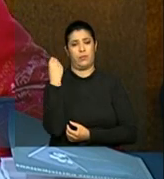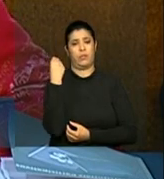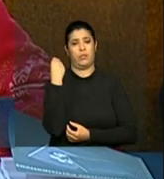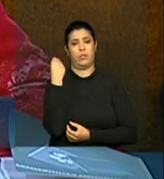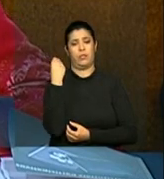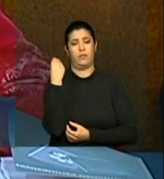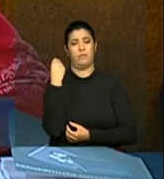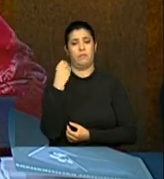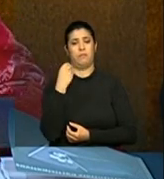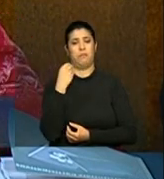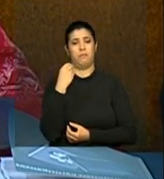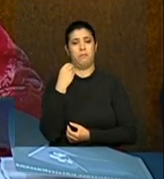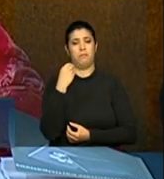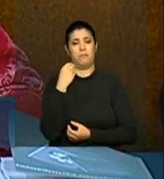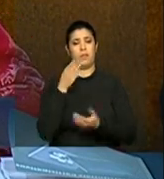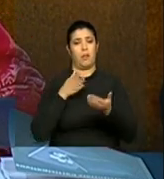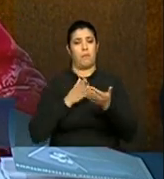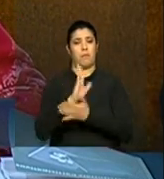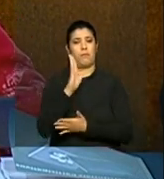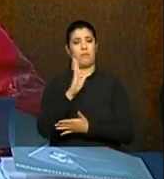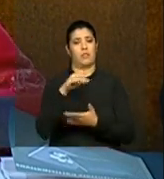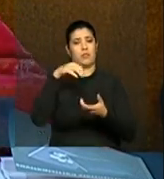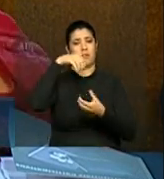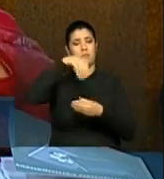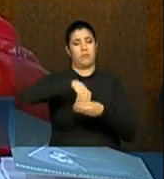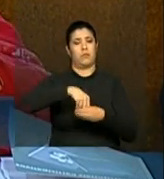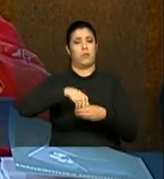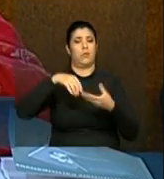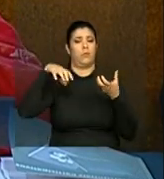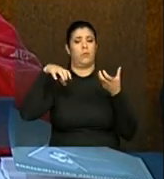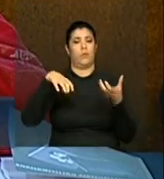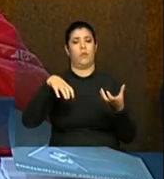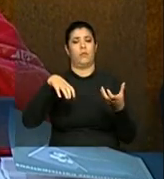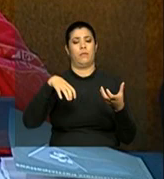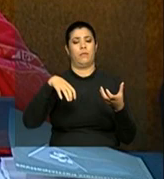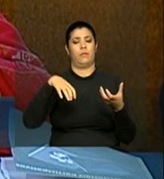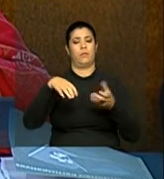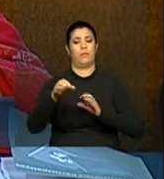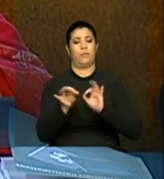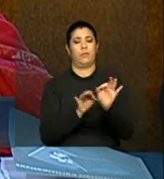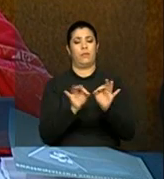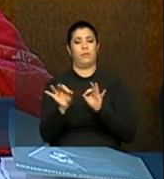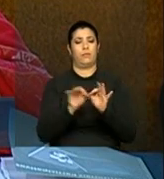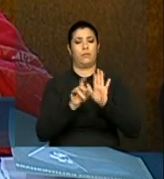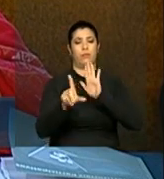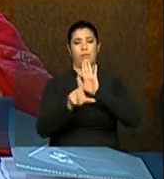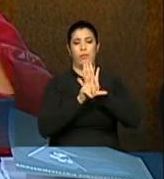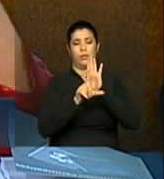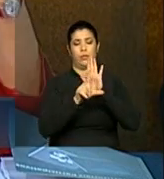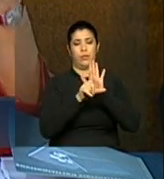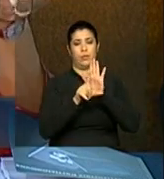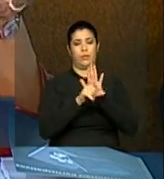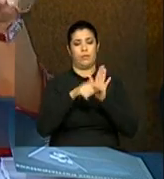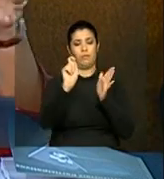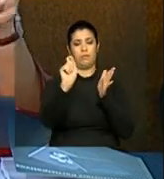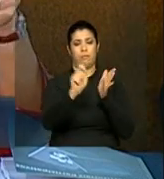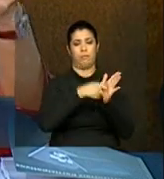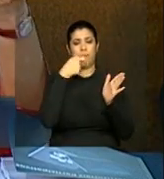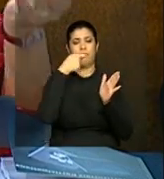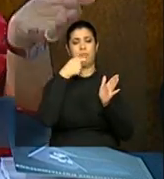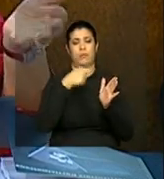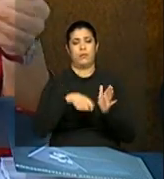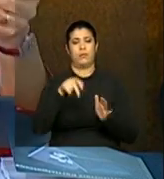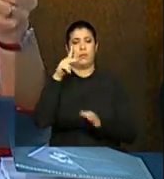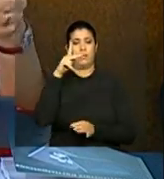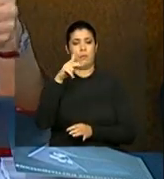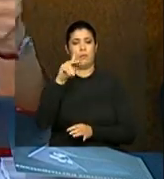liso no Congresso Nacional o projeto de lei eh assinado pelo PSOL